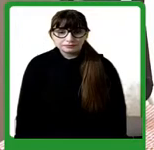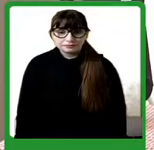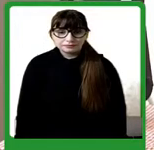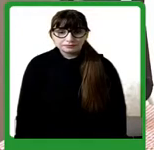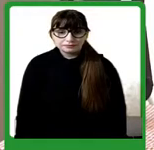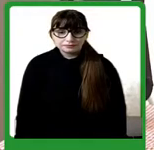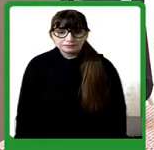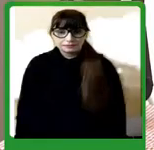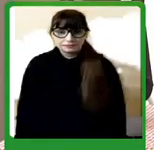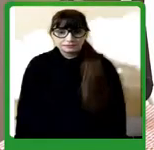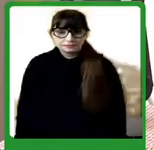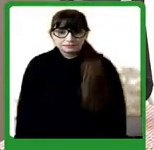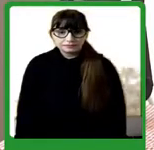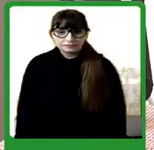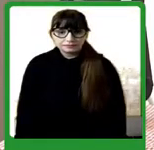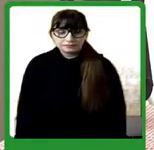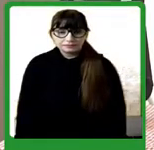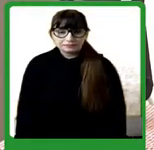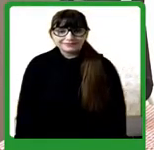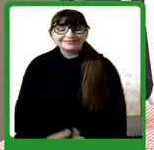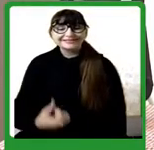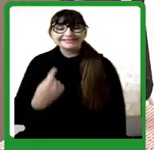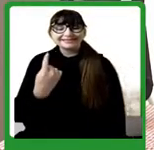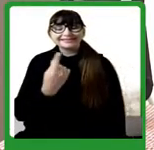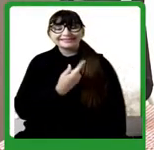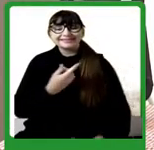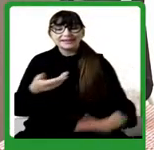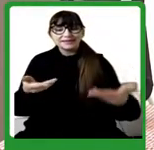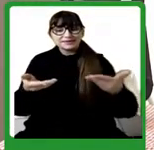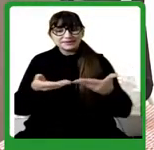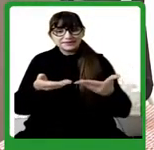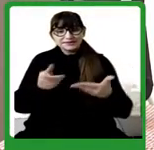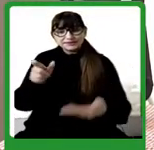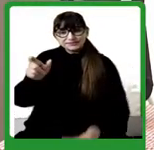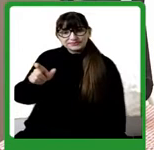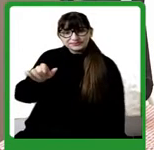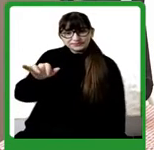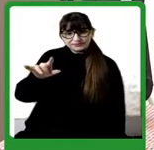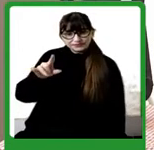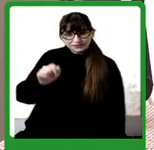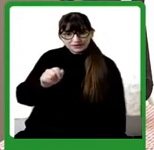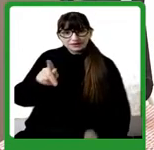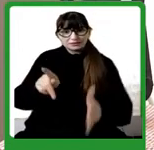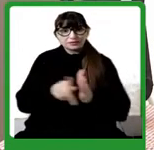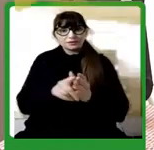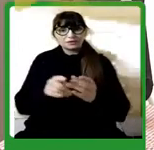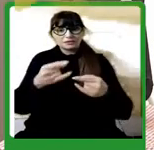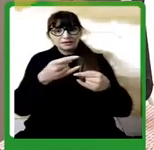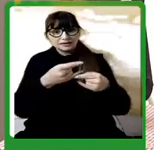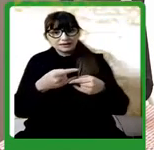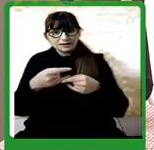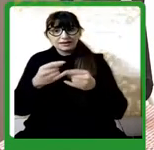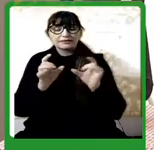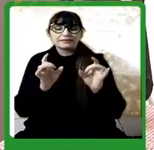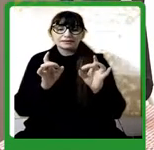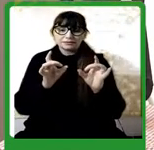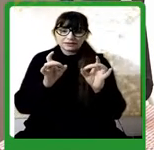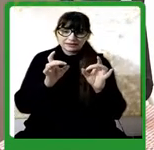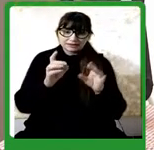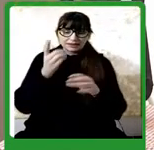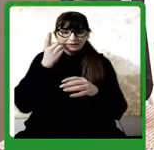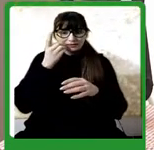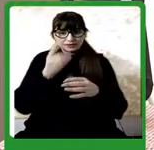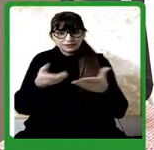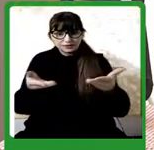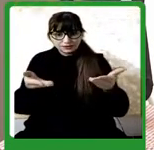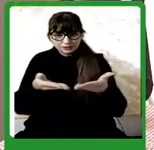Pois é, pessoal, isso aí. Estamos aqui, então, né, Fernando, para o lançamento dessa live tão especial, tão aguardada para o dia de hoje,